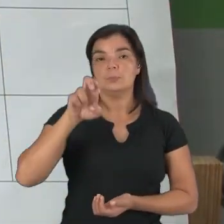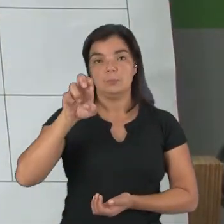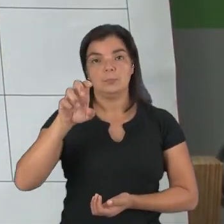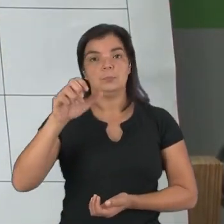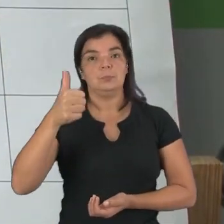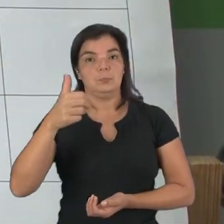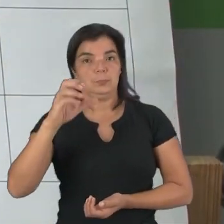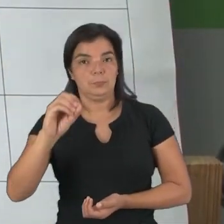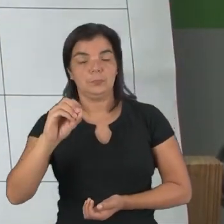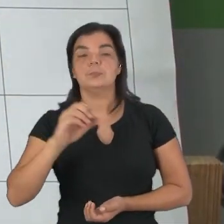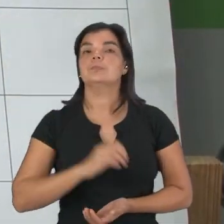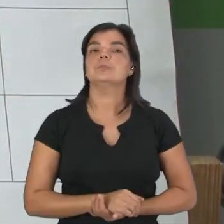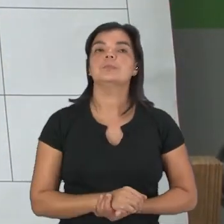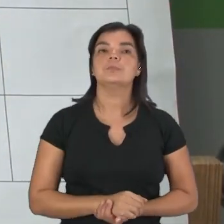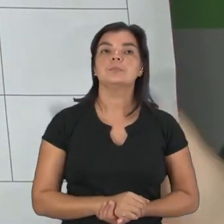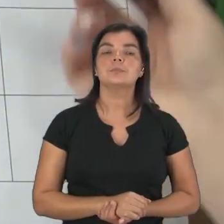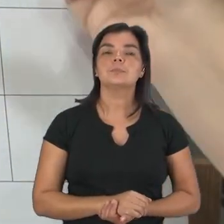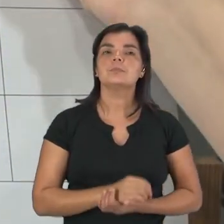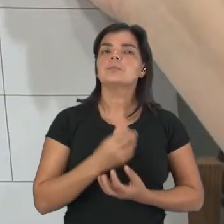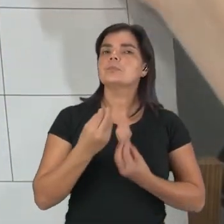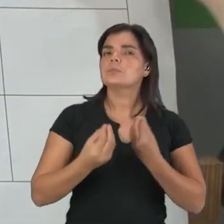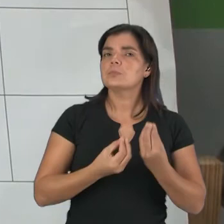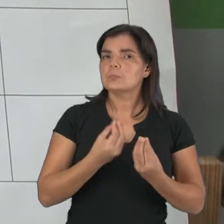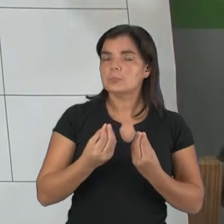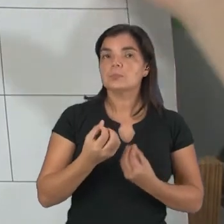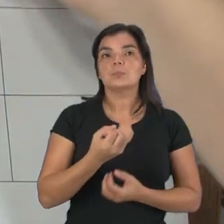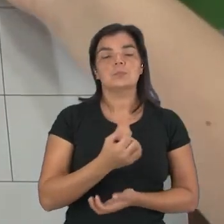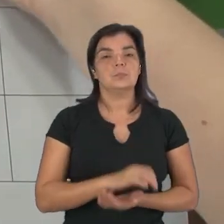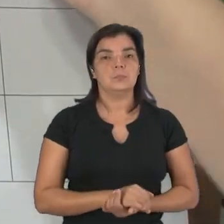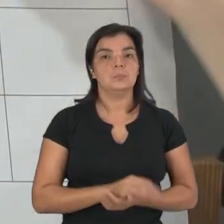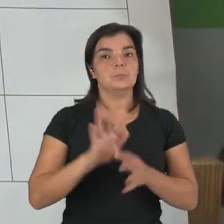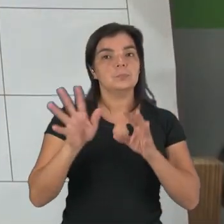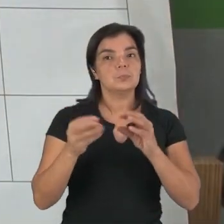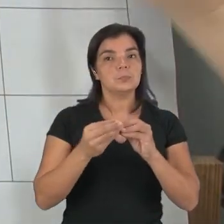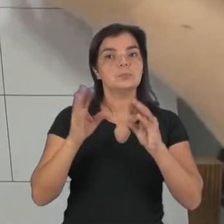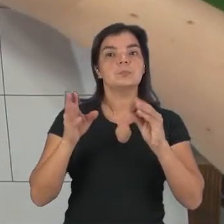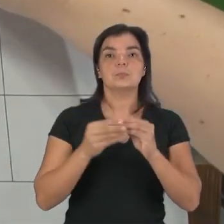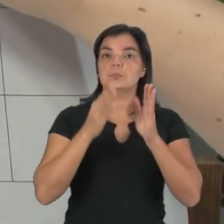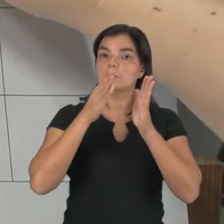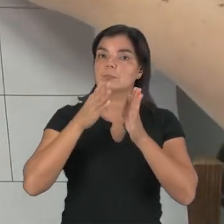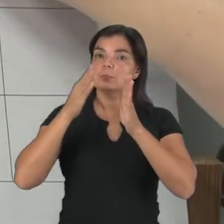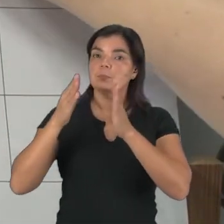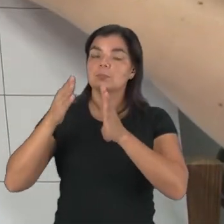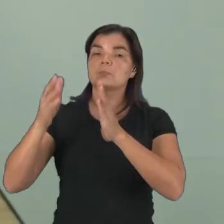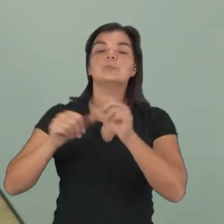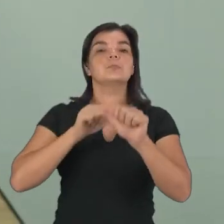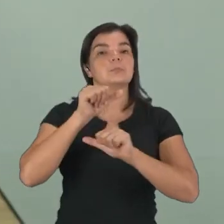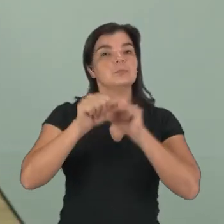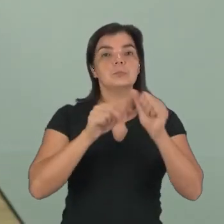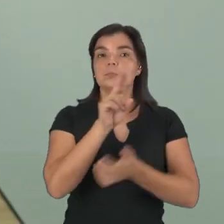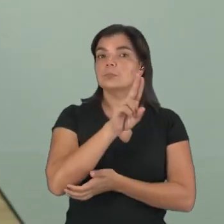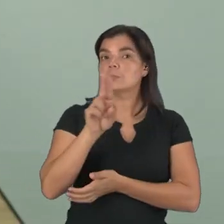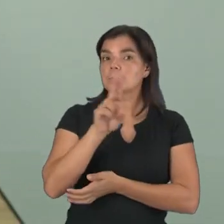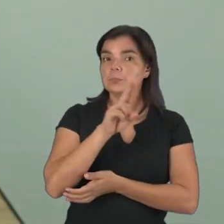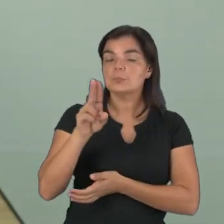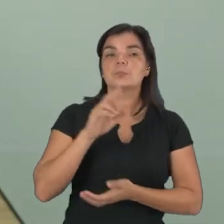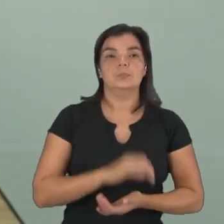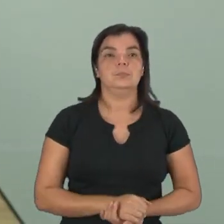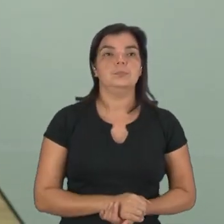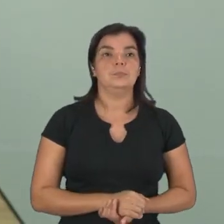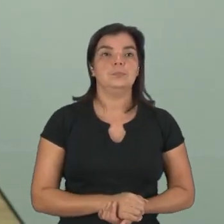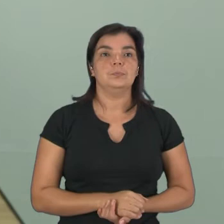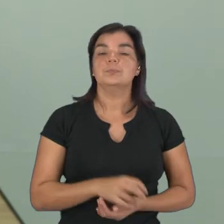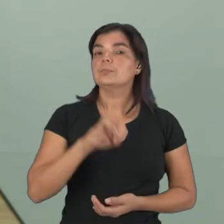5 décimos. Quanto mais eu acrescentar nas ordens, vai mudando a nomenclatura.